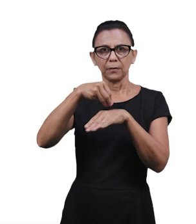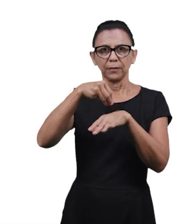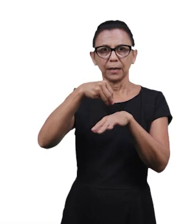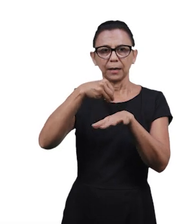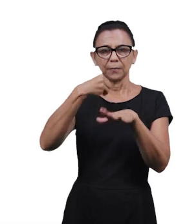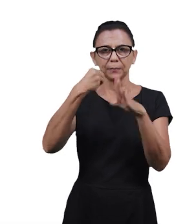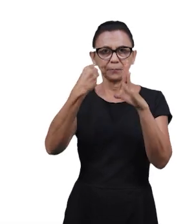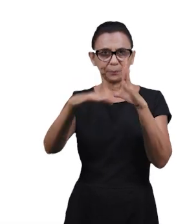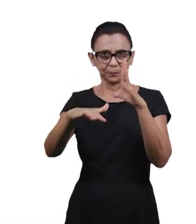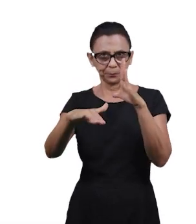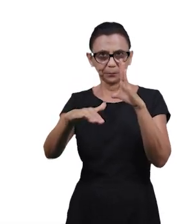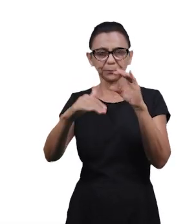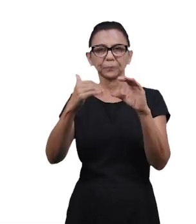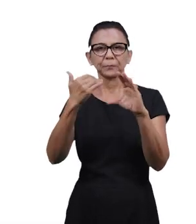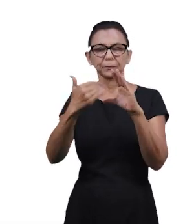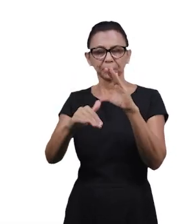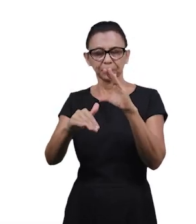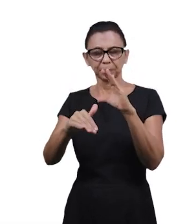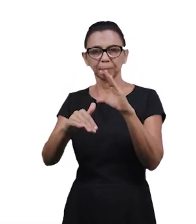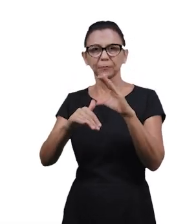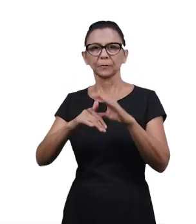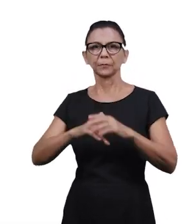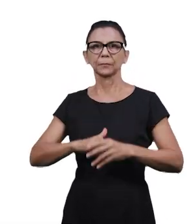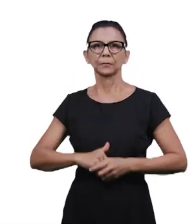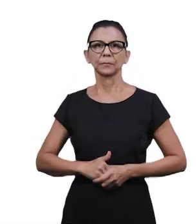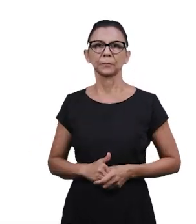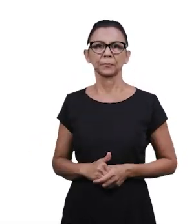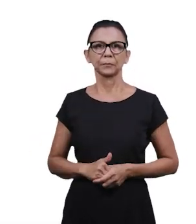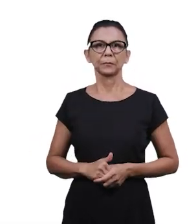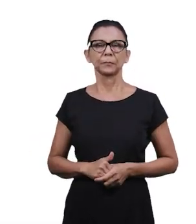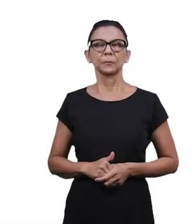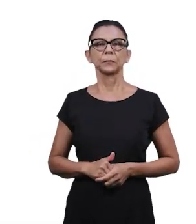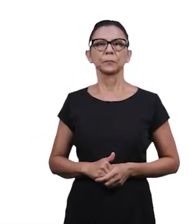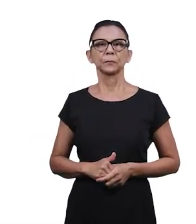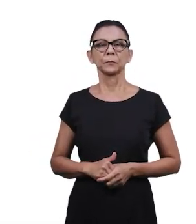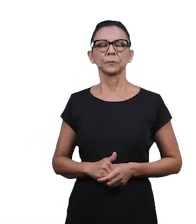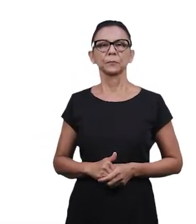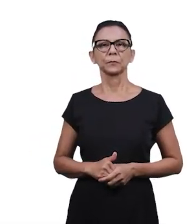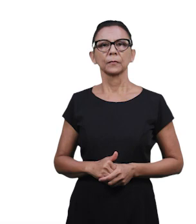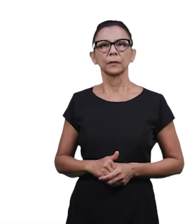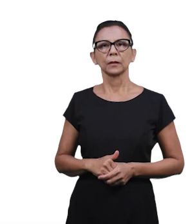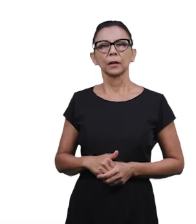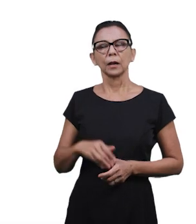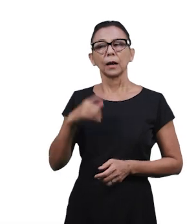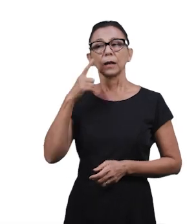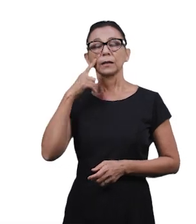aqui também onde está os termos e condições relacionadas à